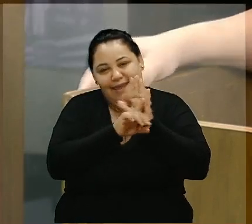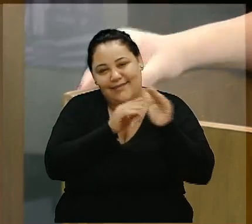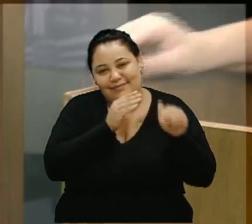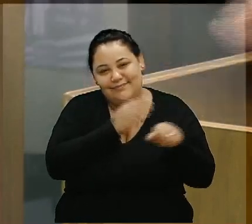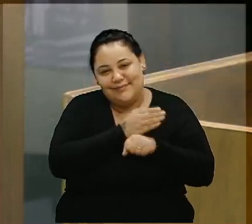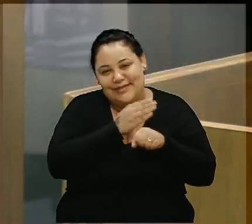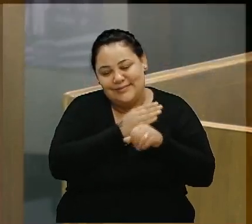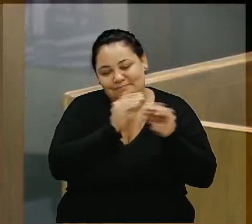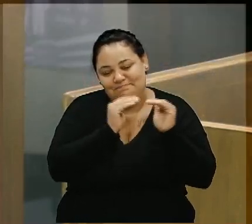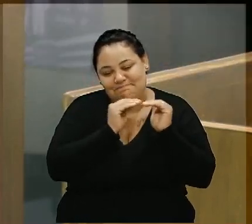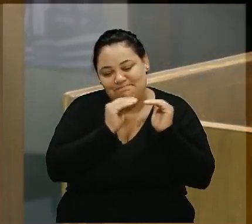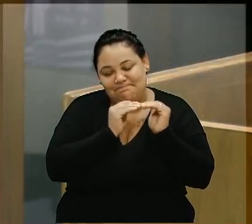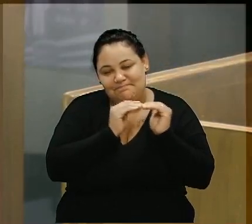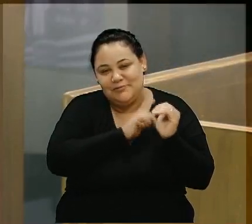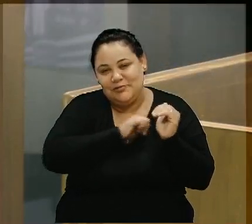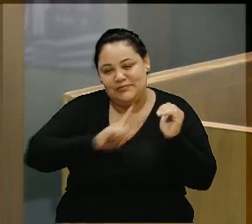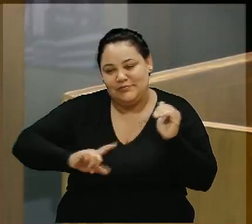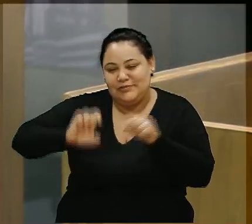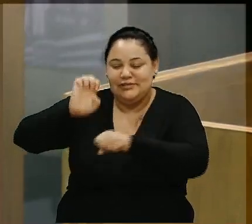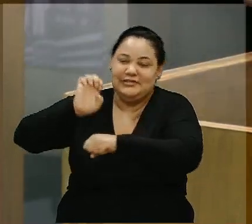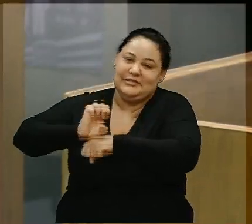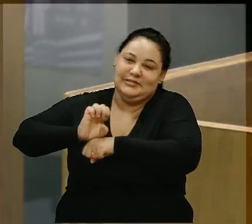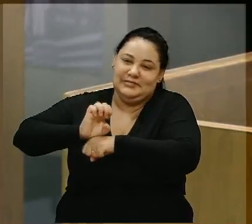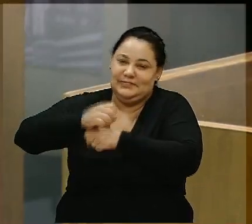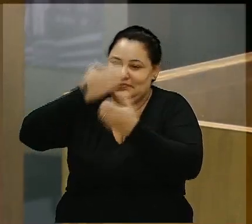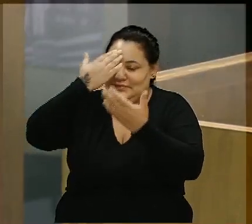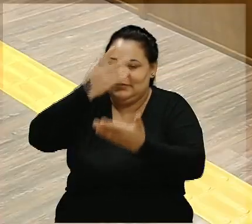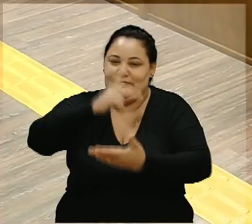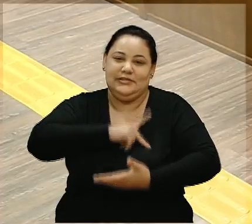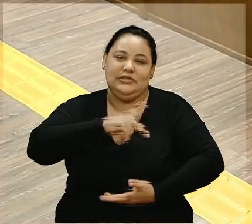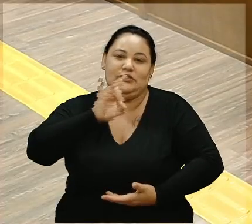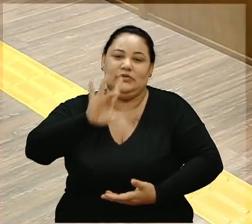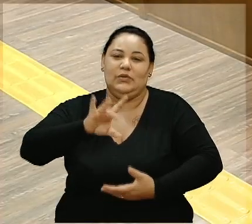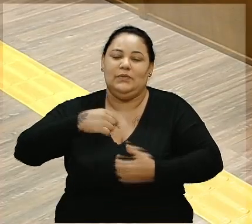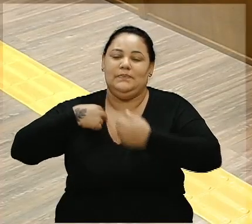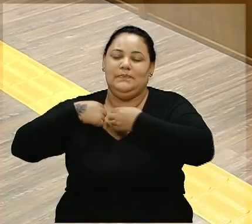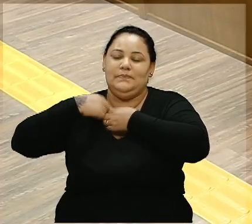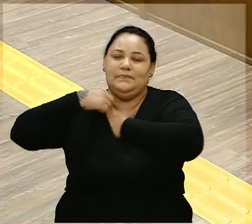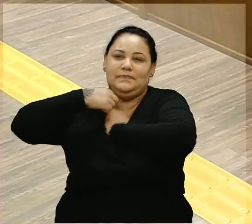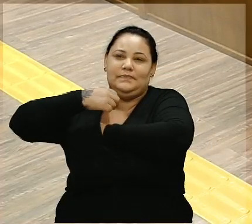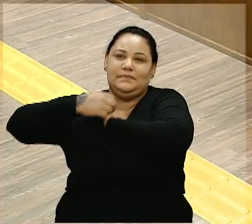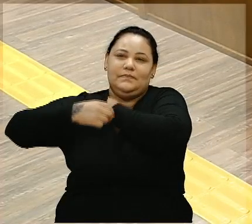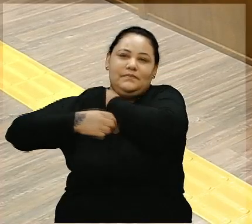pelo governo do Estado. Muito obrigada, senhor presidente. Obrigado, vereadora Daiane Mello. Com a